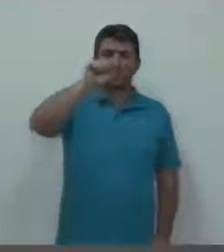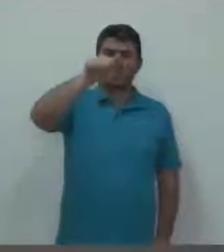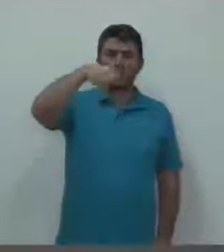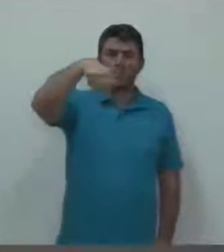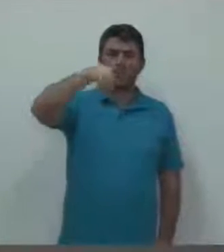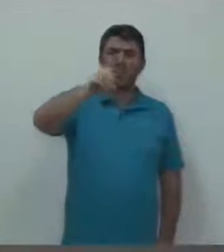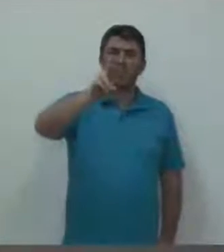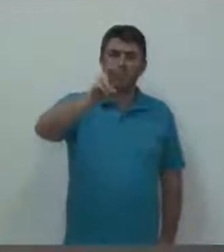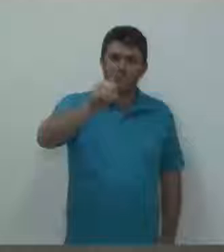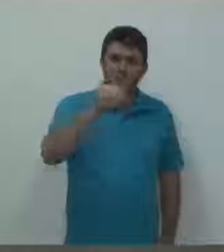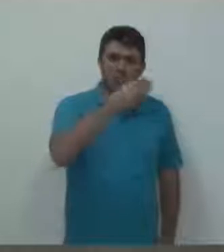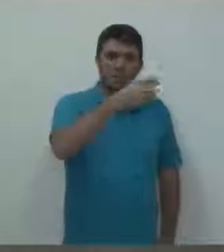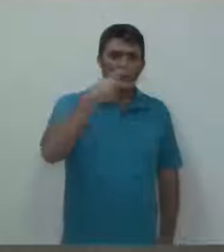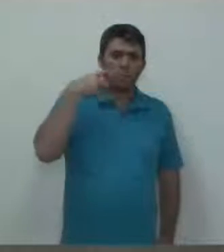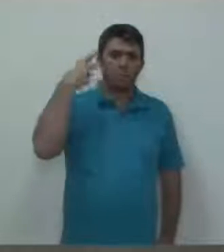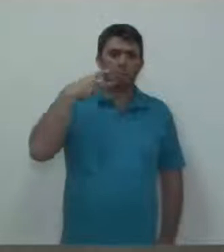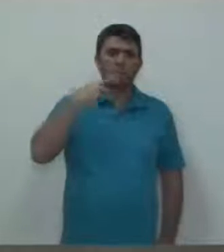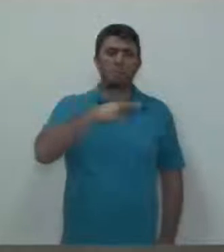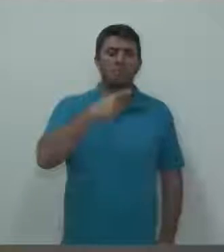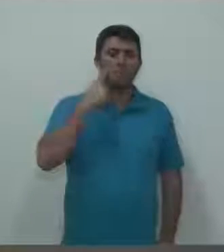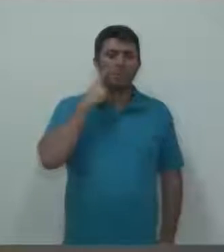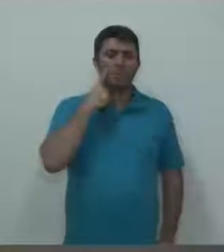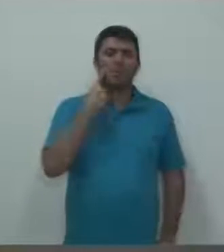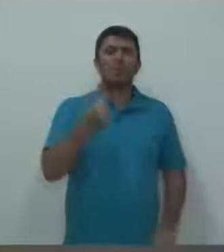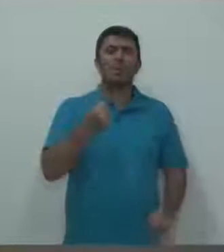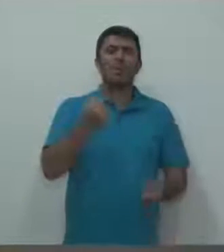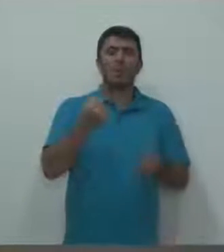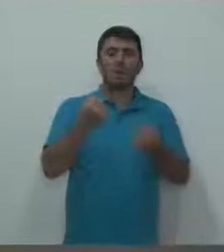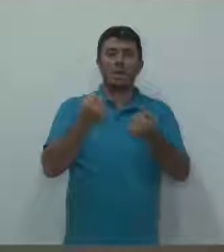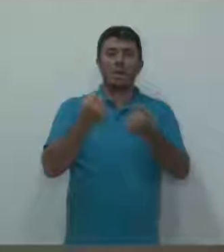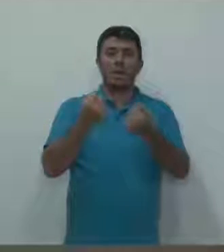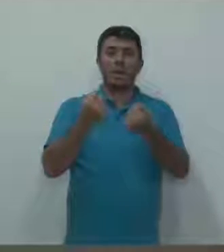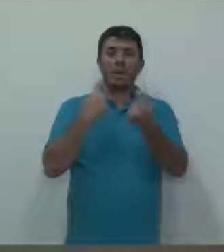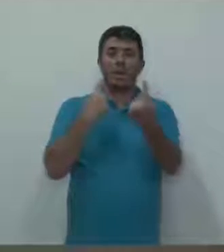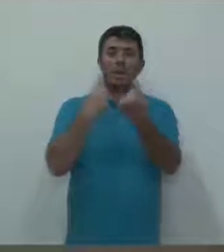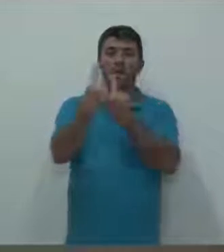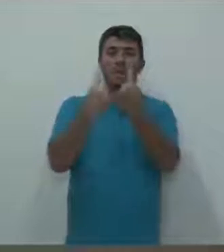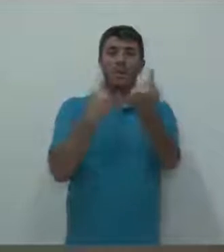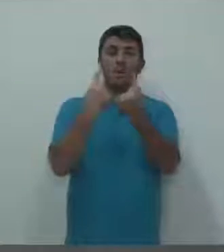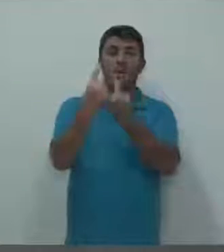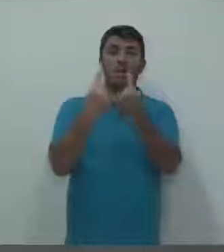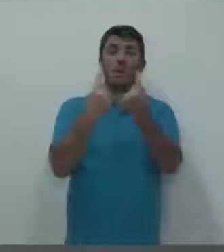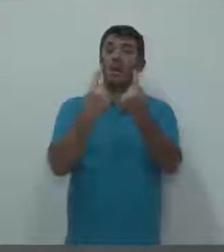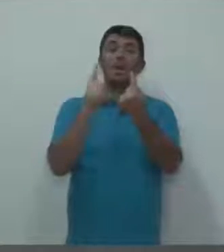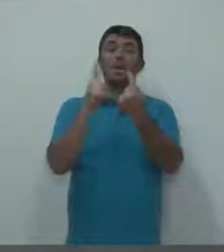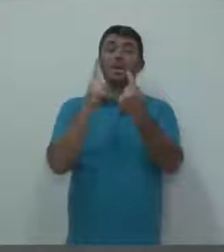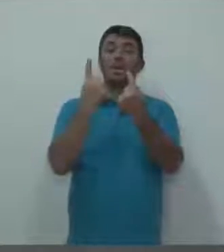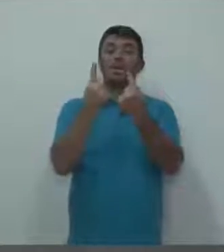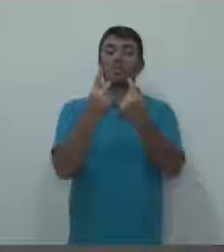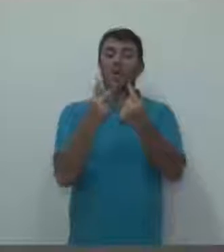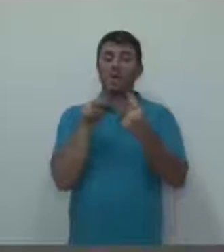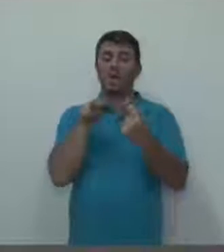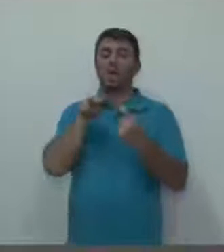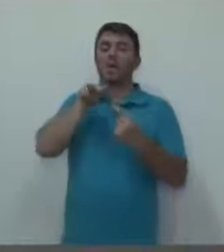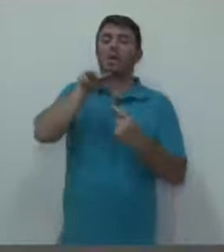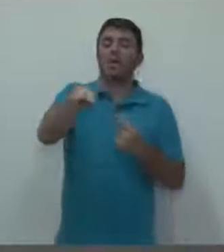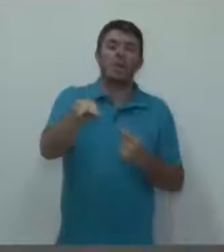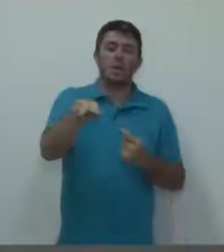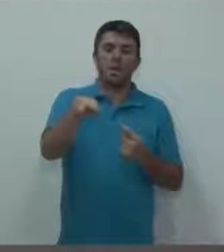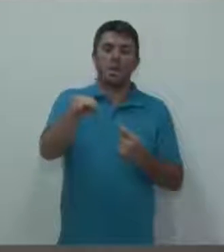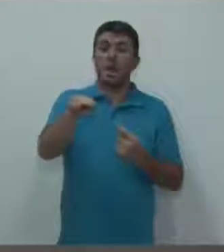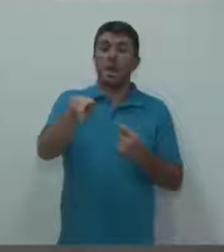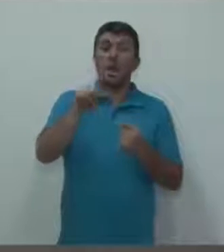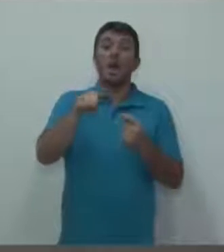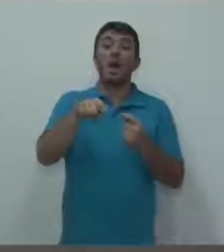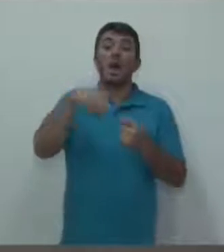expressão que é duplicação, né? Você falou da Franco Soares. Não, o projeto fala em alargamento e não duplicação. São coisas, até me permita,